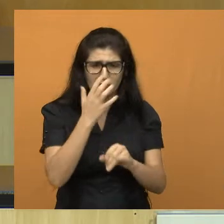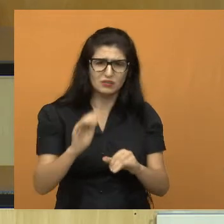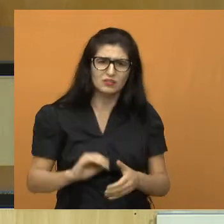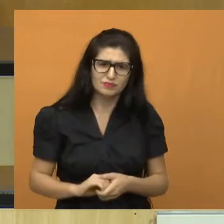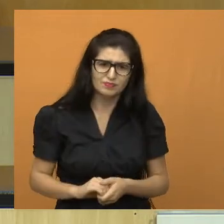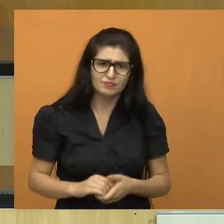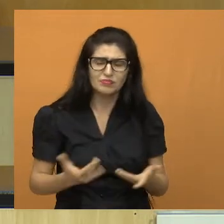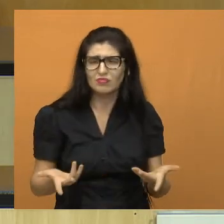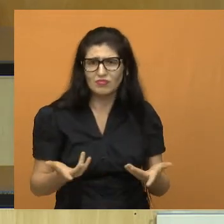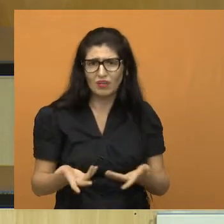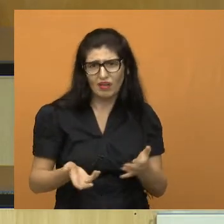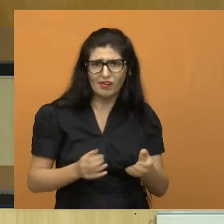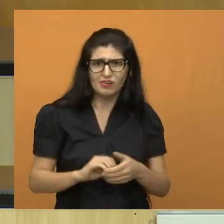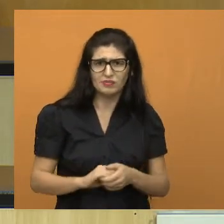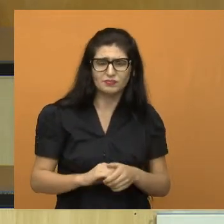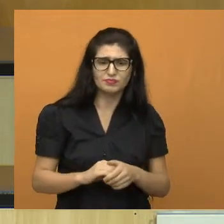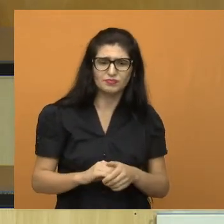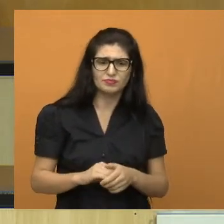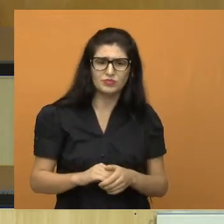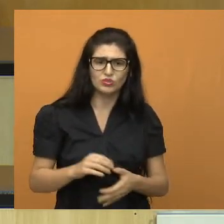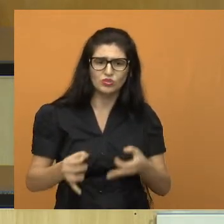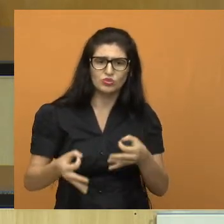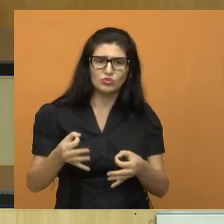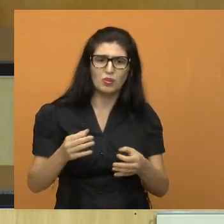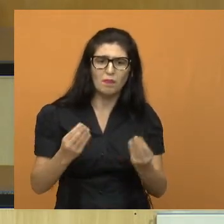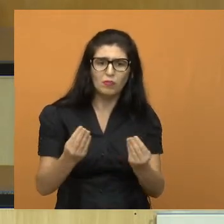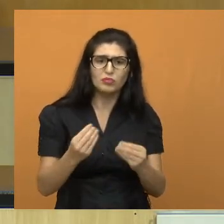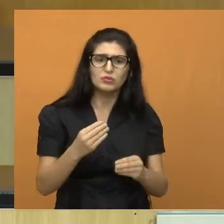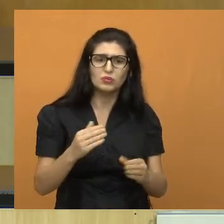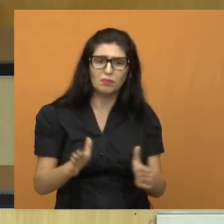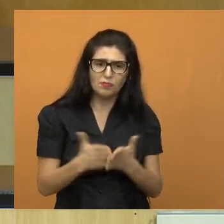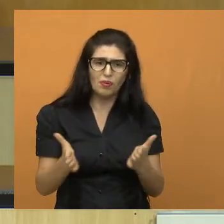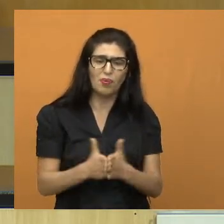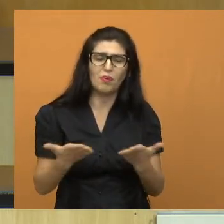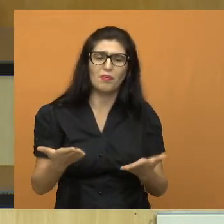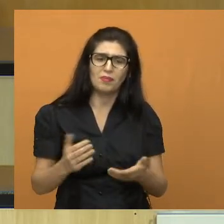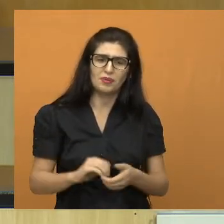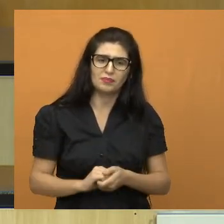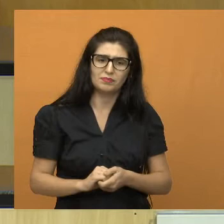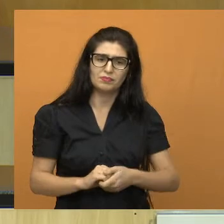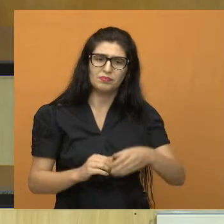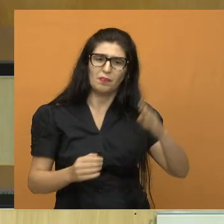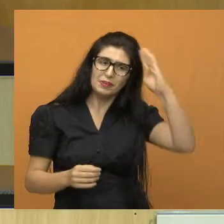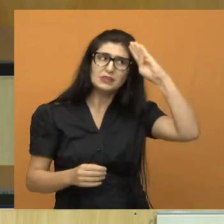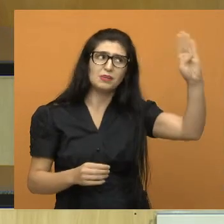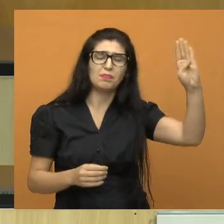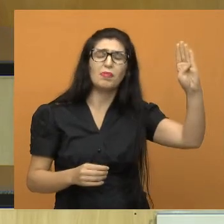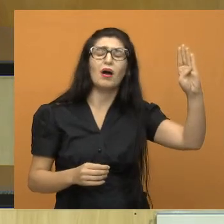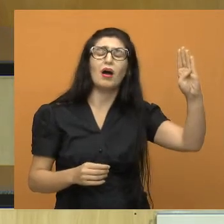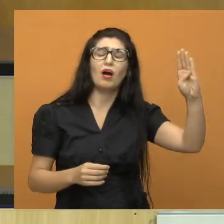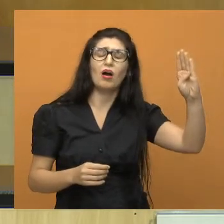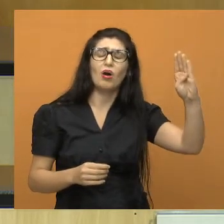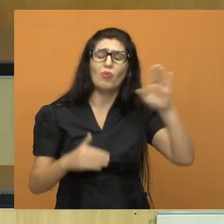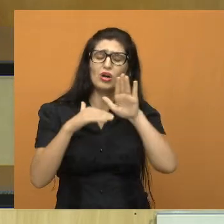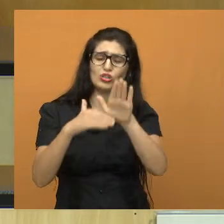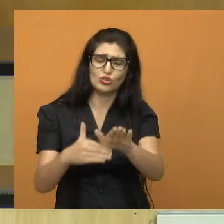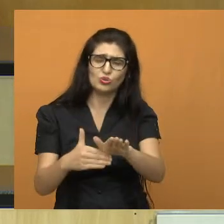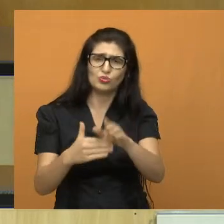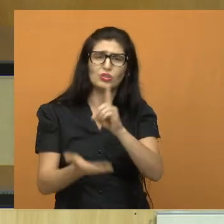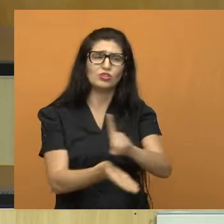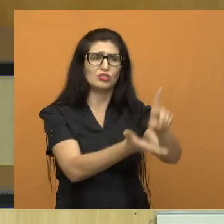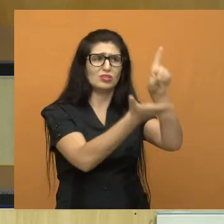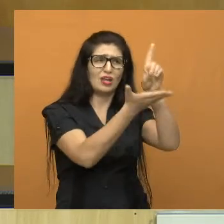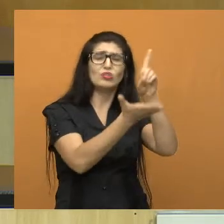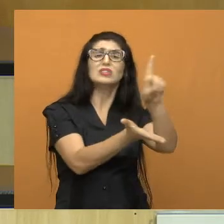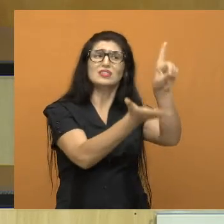teria tantos pobres, porque é muito complicado. A prioridade de Deus são os pobres, e hoje a gente vê que a